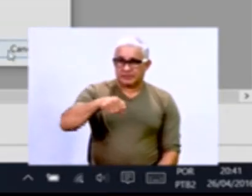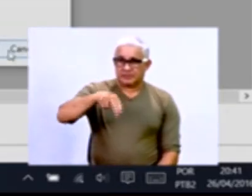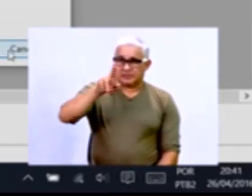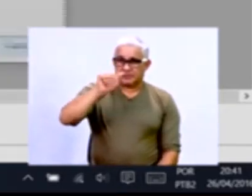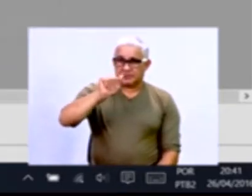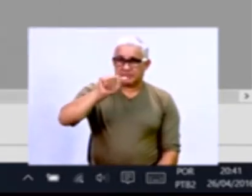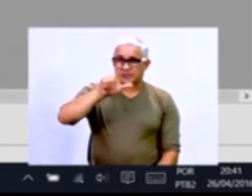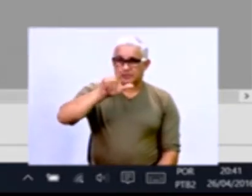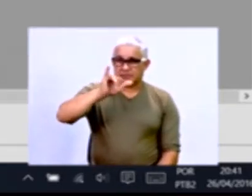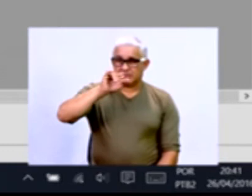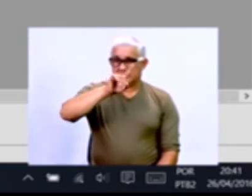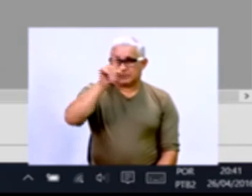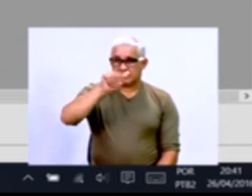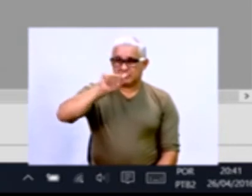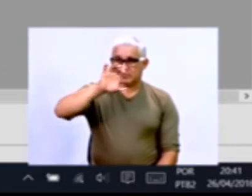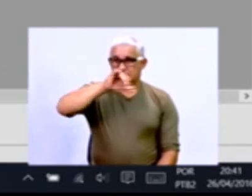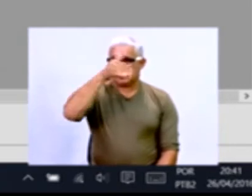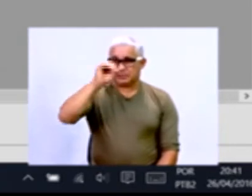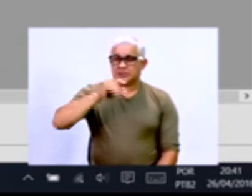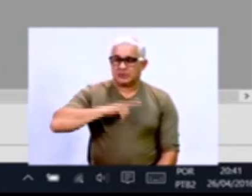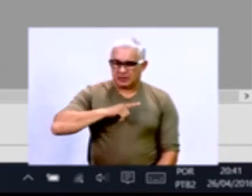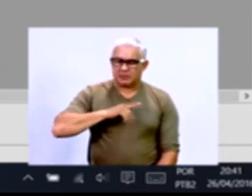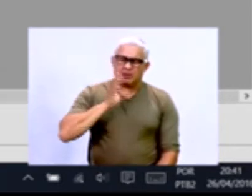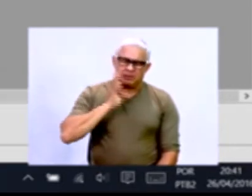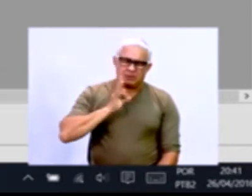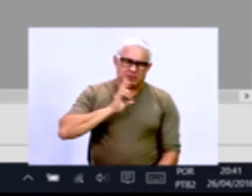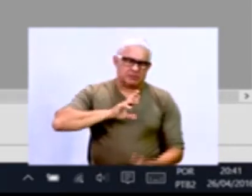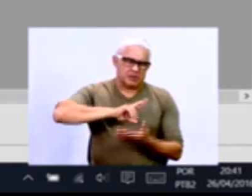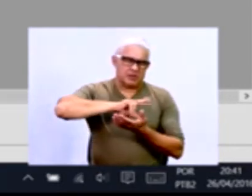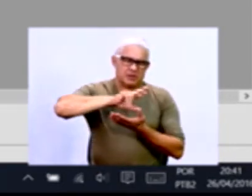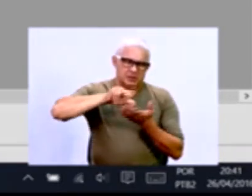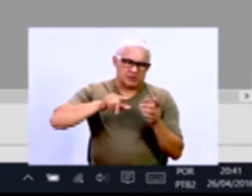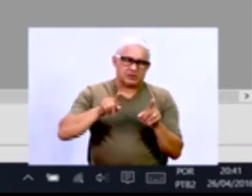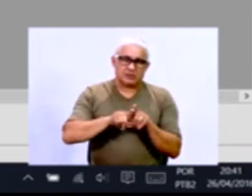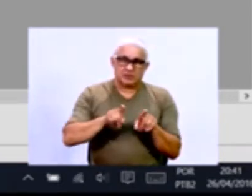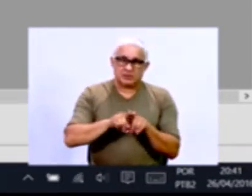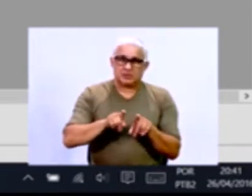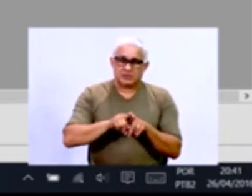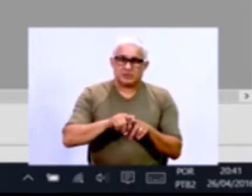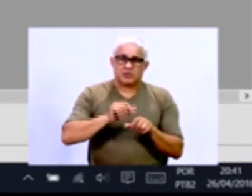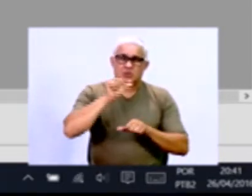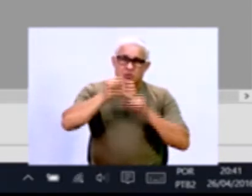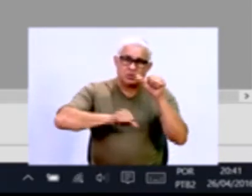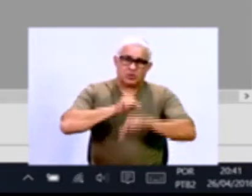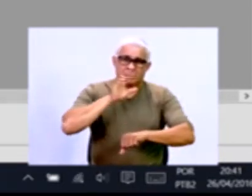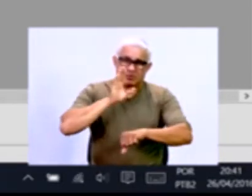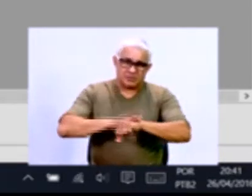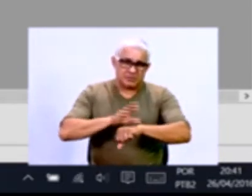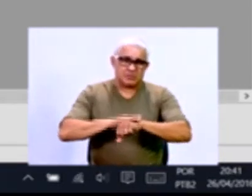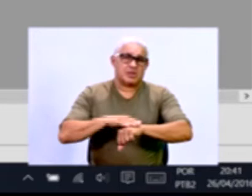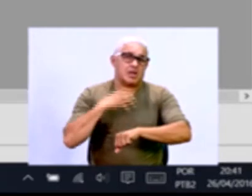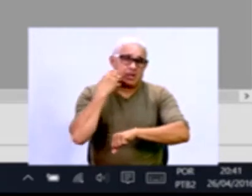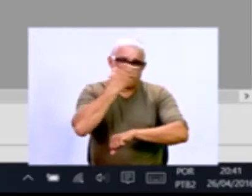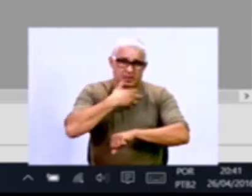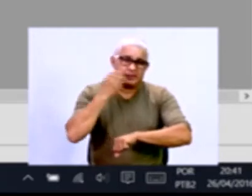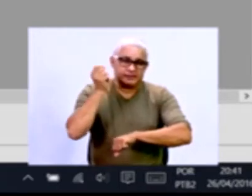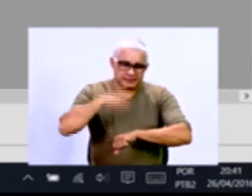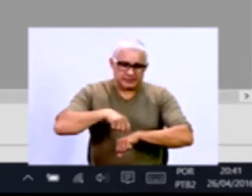equalização. Então tem muita coisa bacana aqui. Alterar o tom, alterar o tempo da música